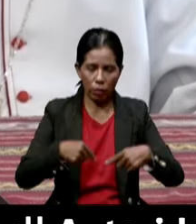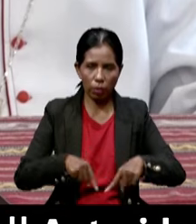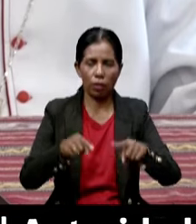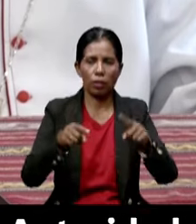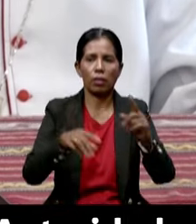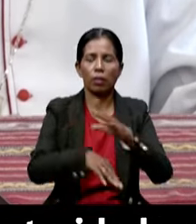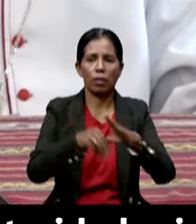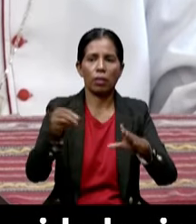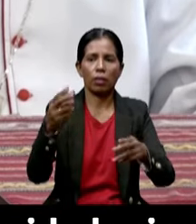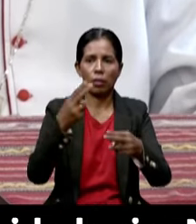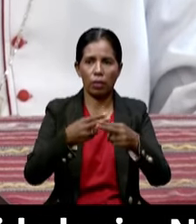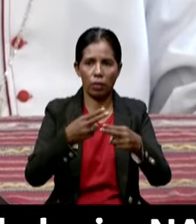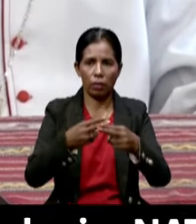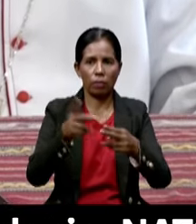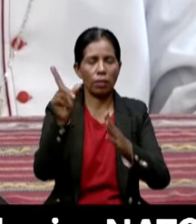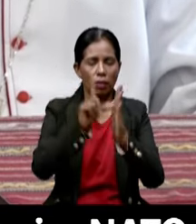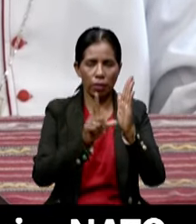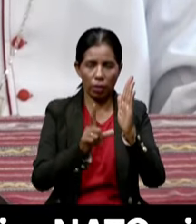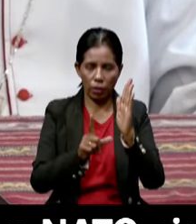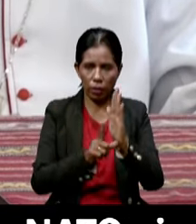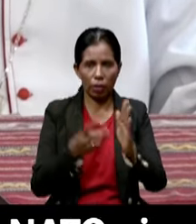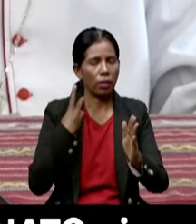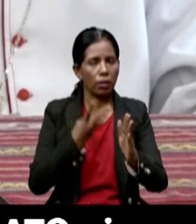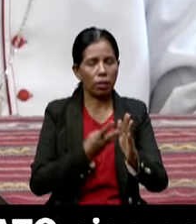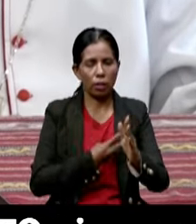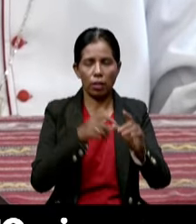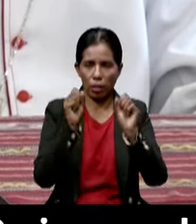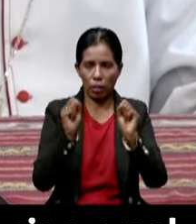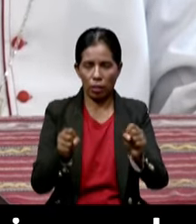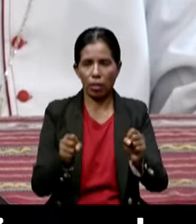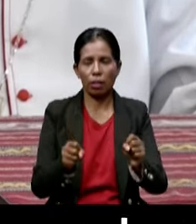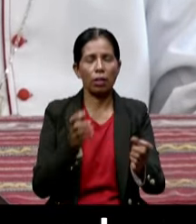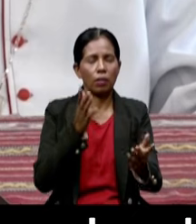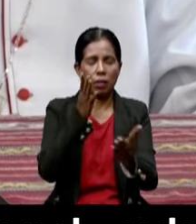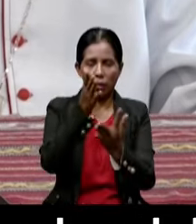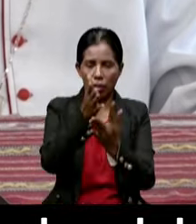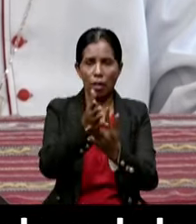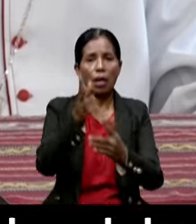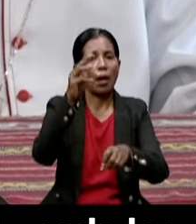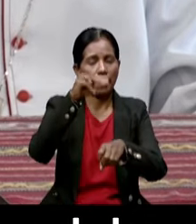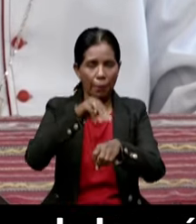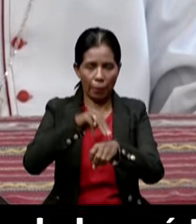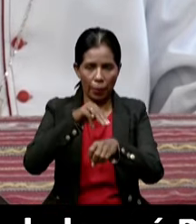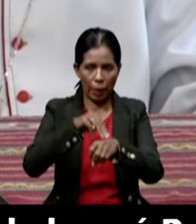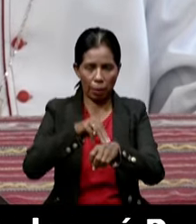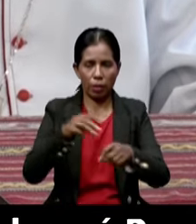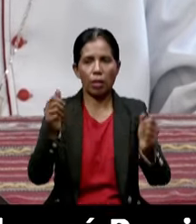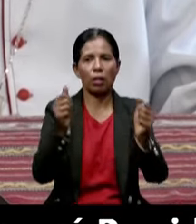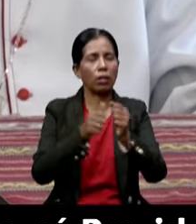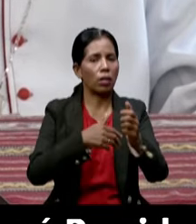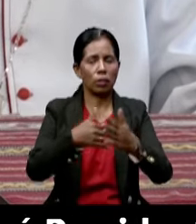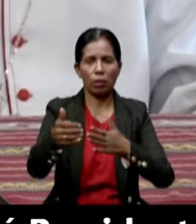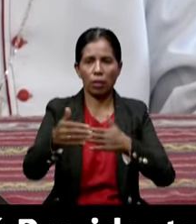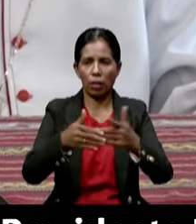se o nome não está na lista. Não se preocupem os fiéis para acessar a missa, e como qualquer